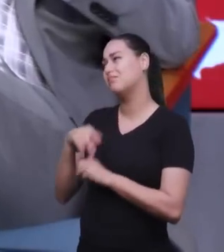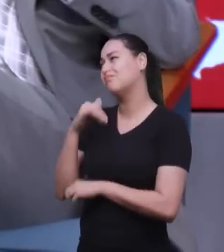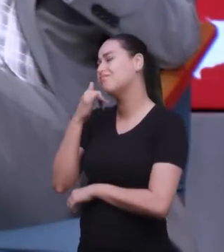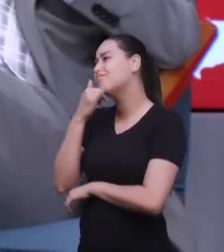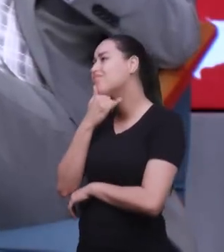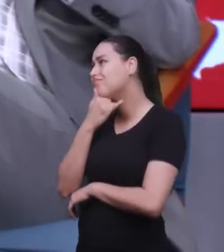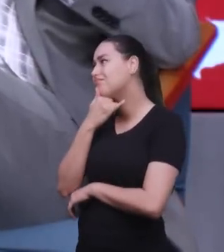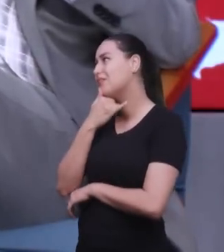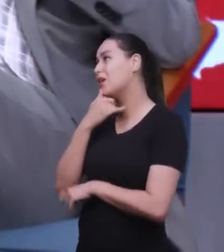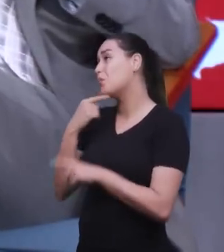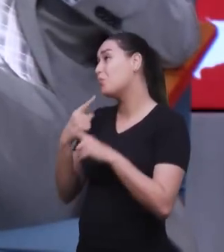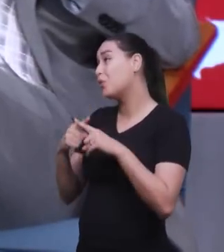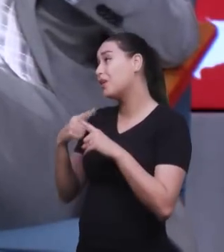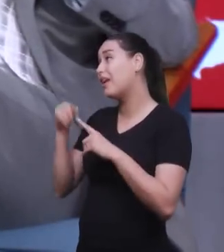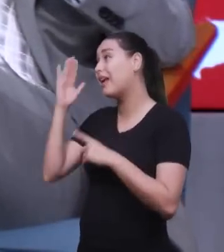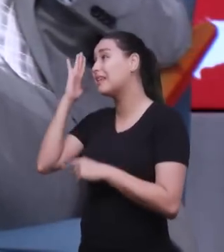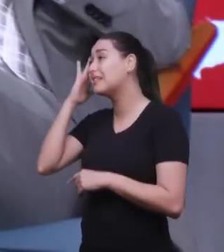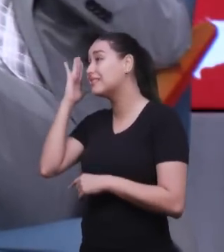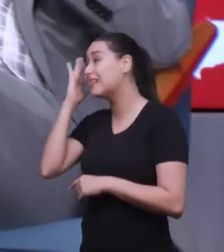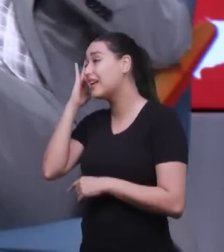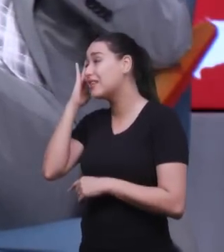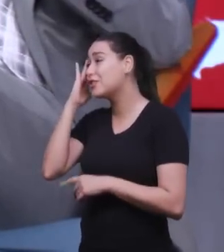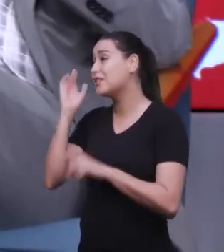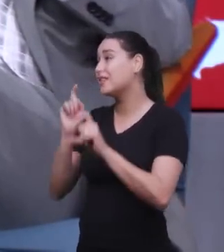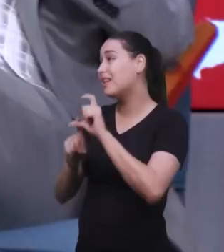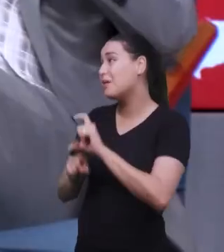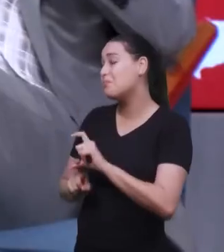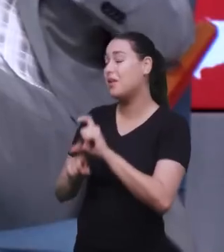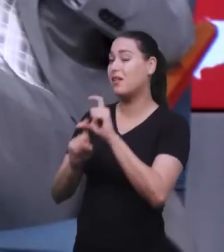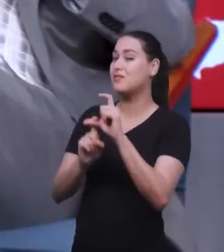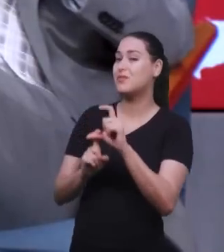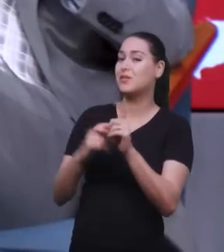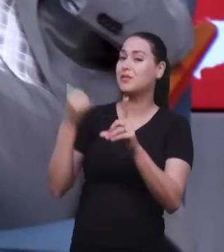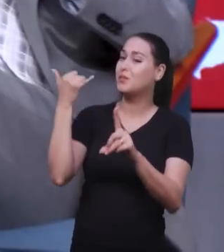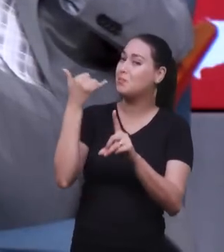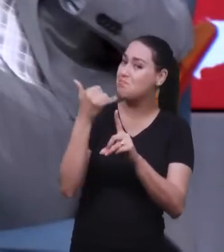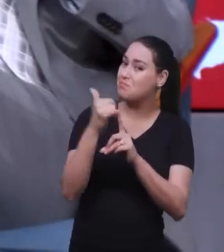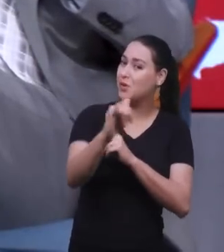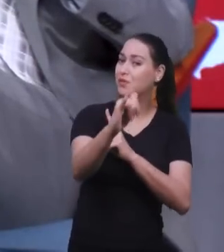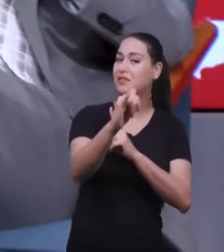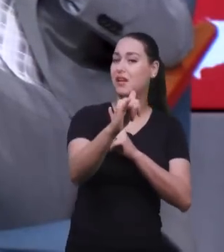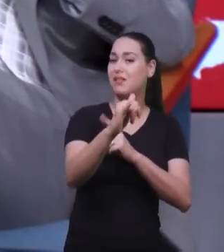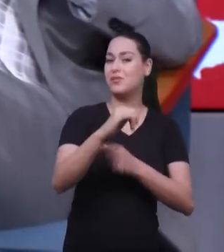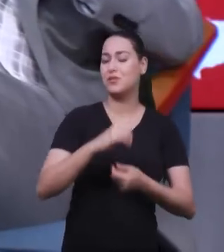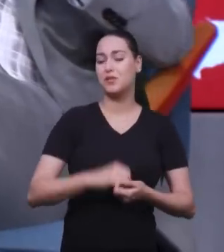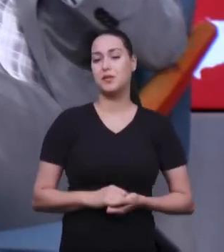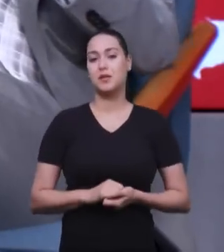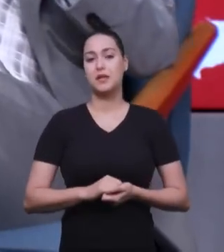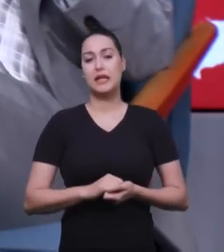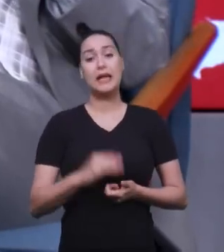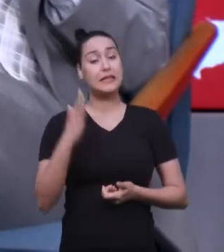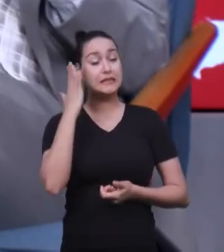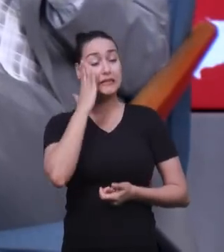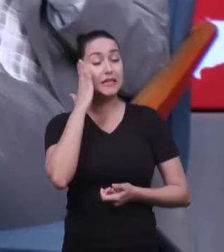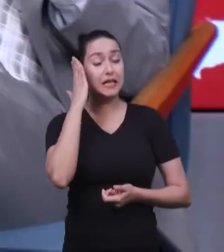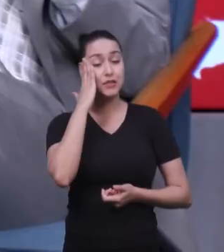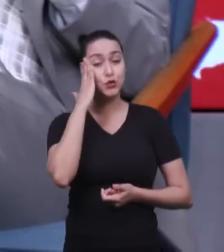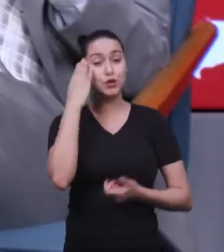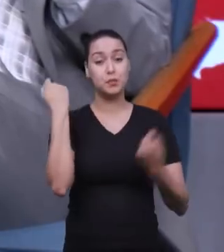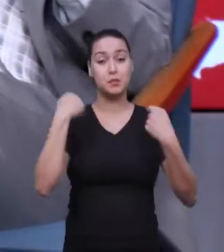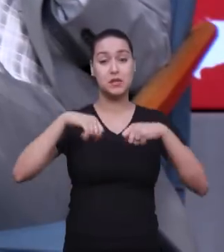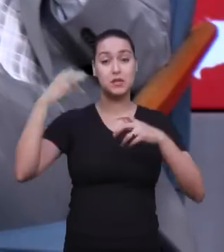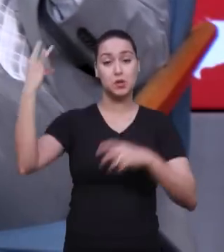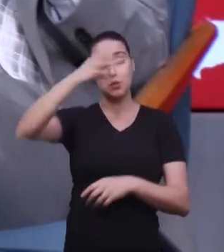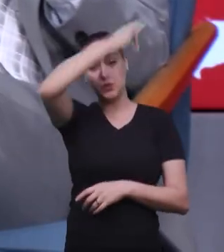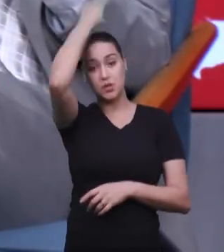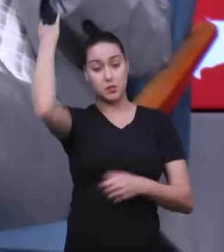depende do momento profético. Ele sabe que ele tem que ser